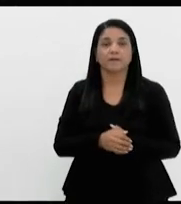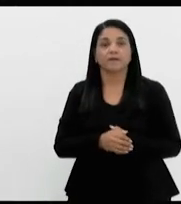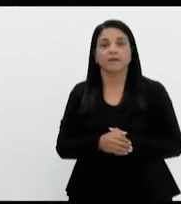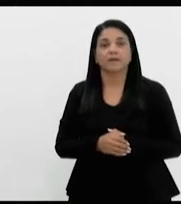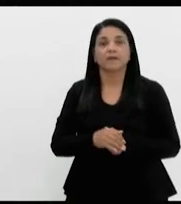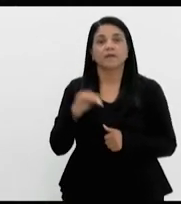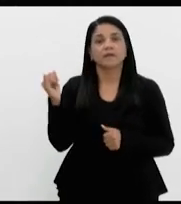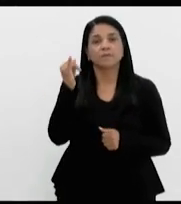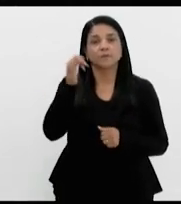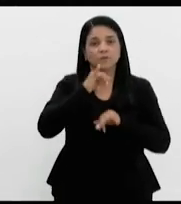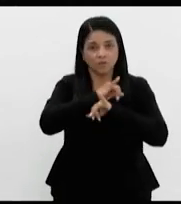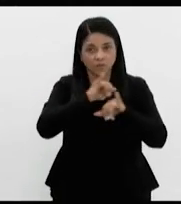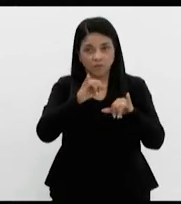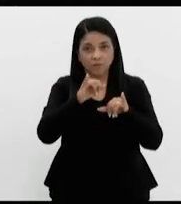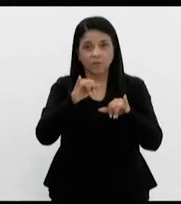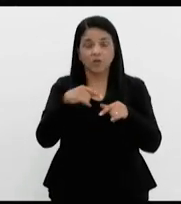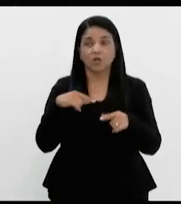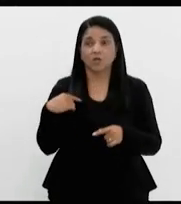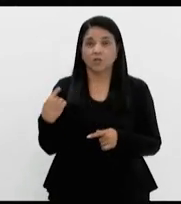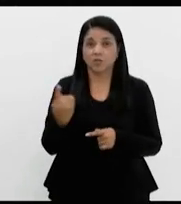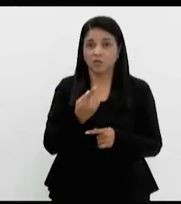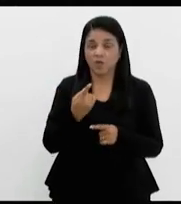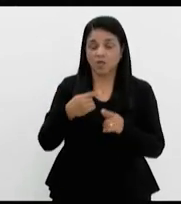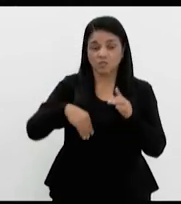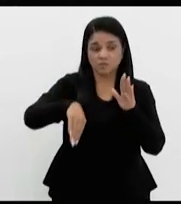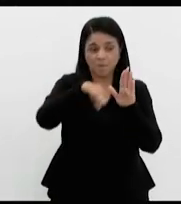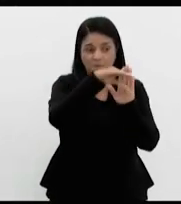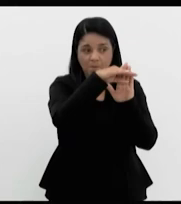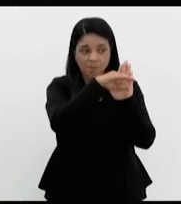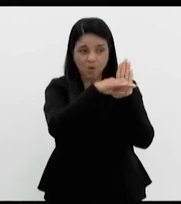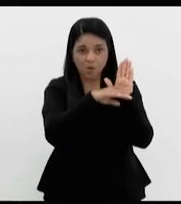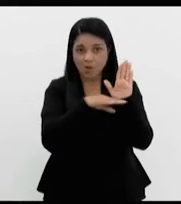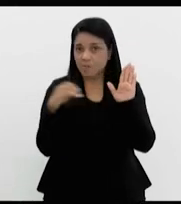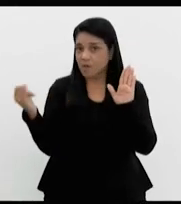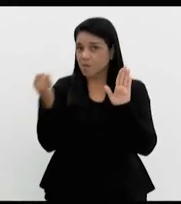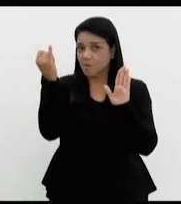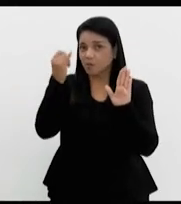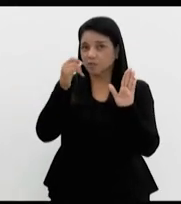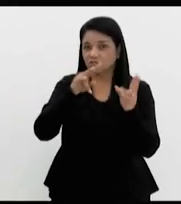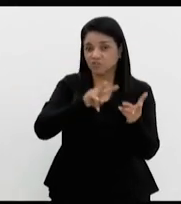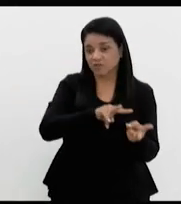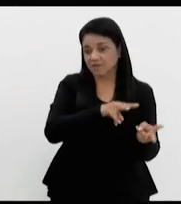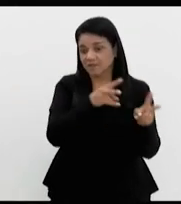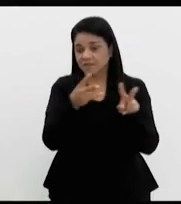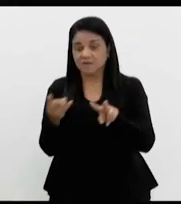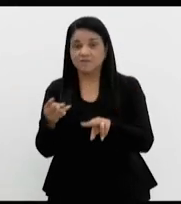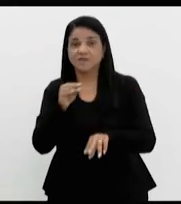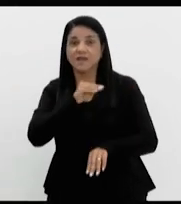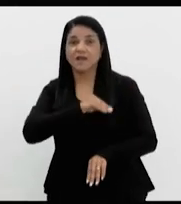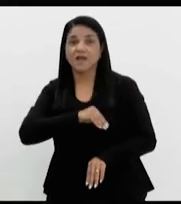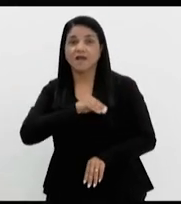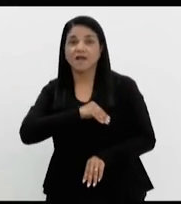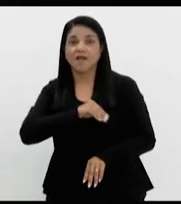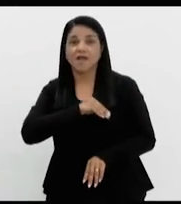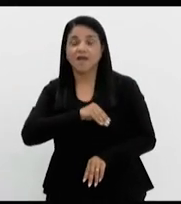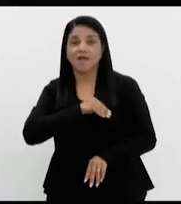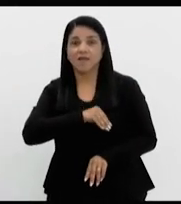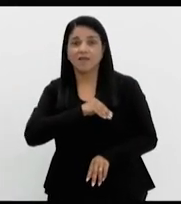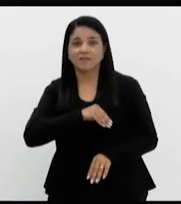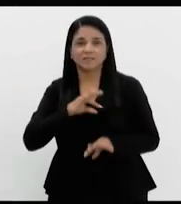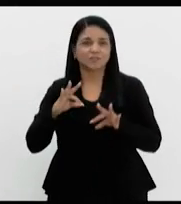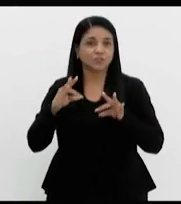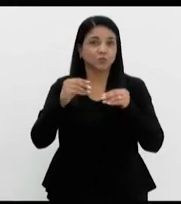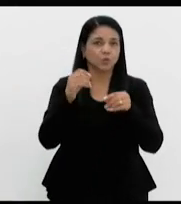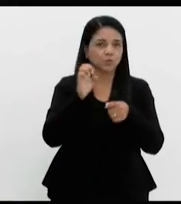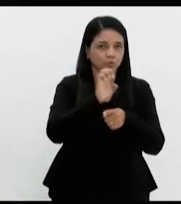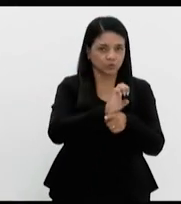gente dizer que a gente tem o maior programa de transferência de renda de todo o estado do Rio de